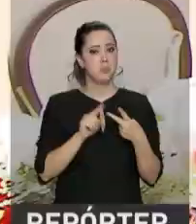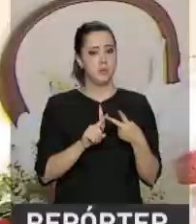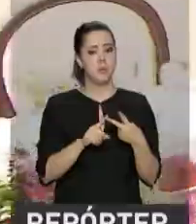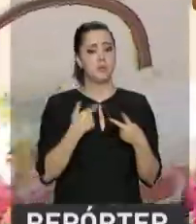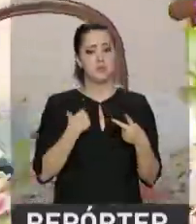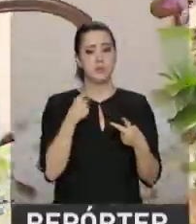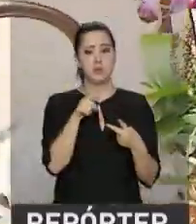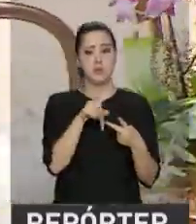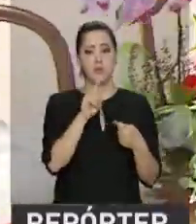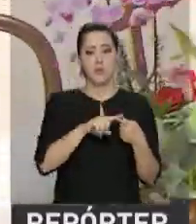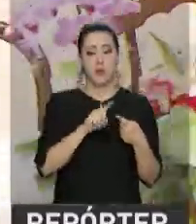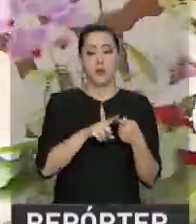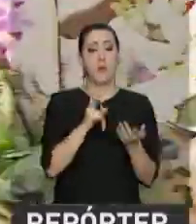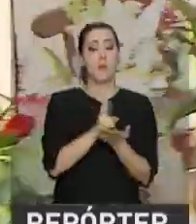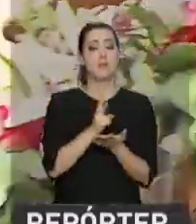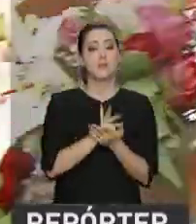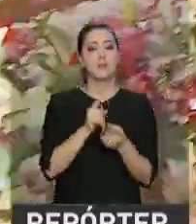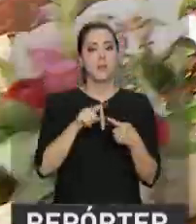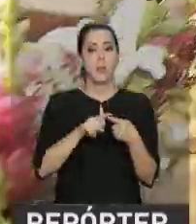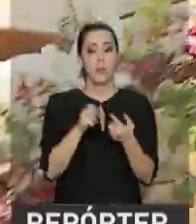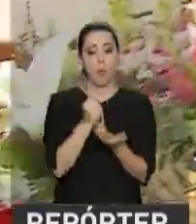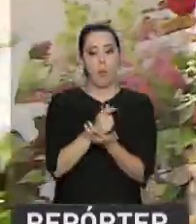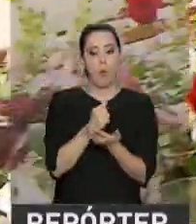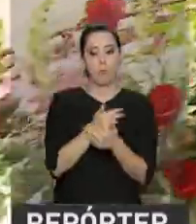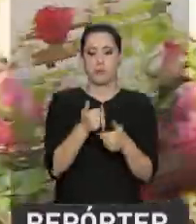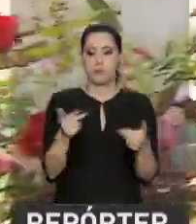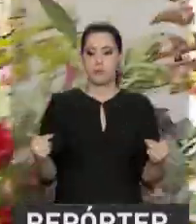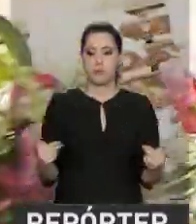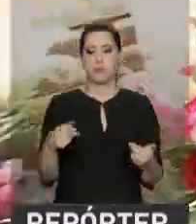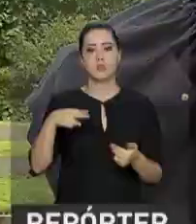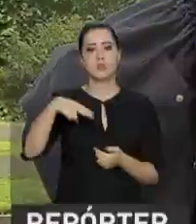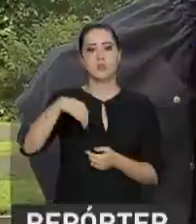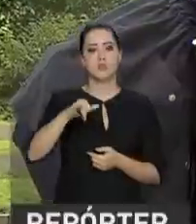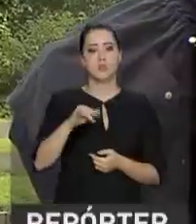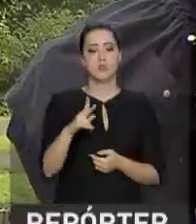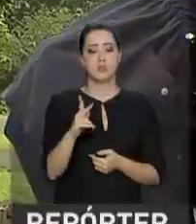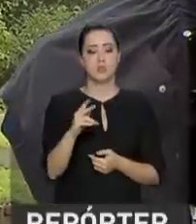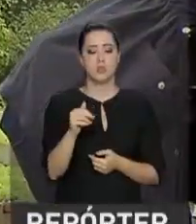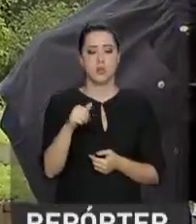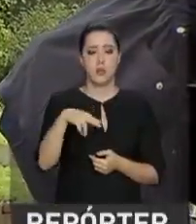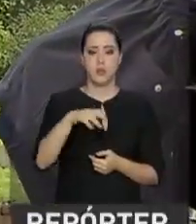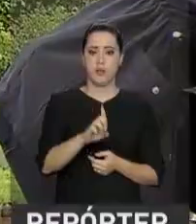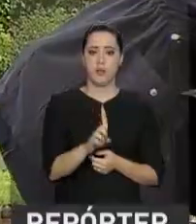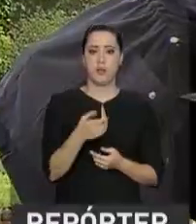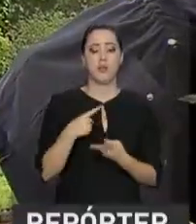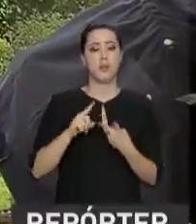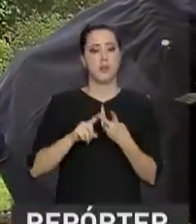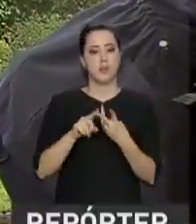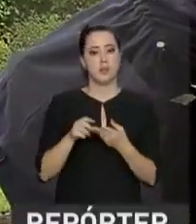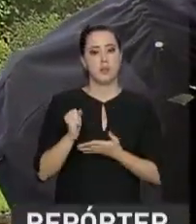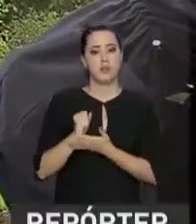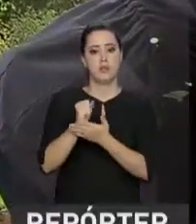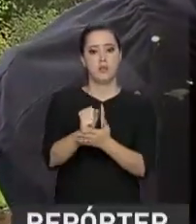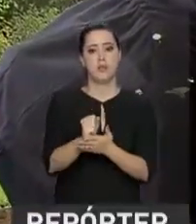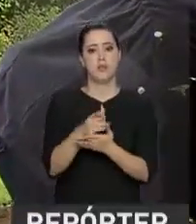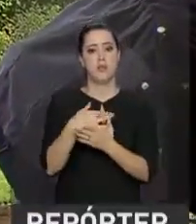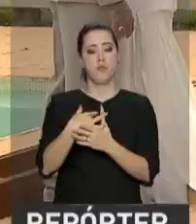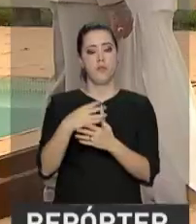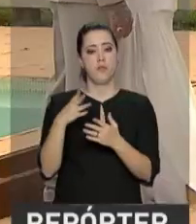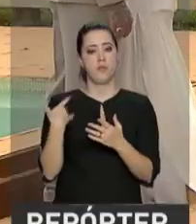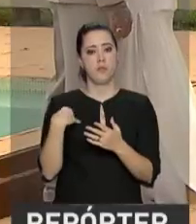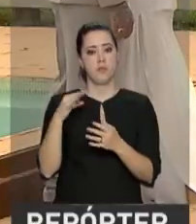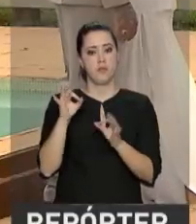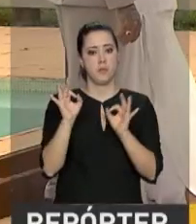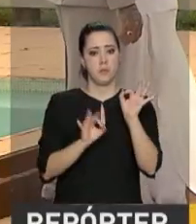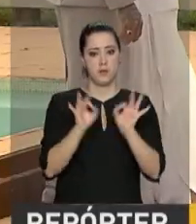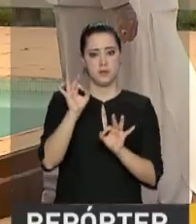ela é ao mesmo tempo consumidor dos produtos de naiane e fornecedora de decorações para eventos no